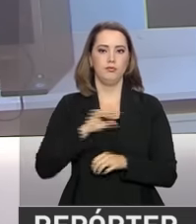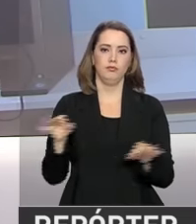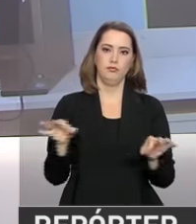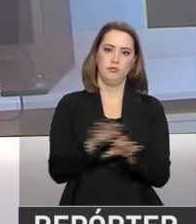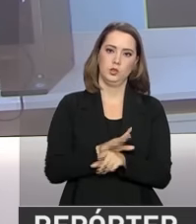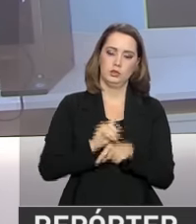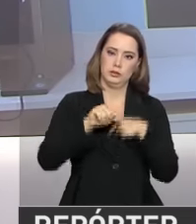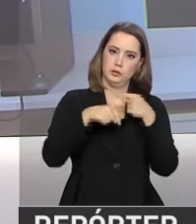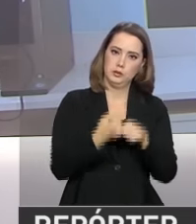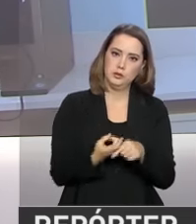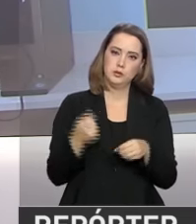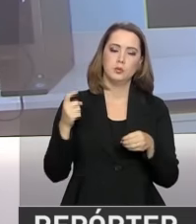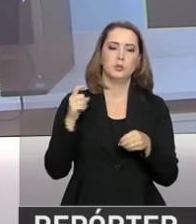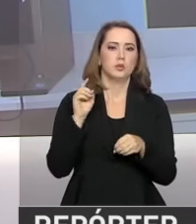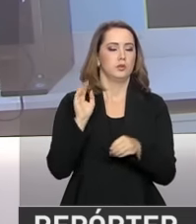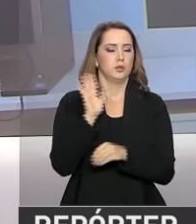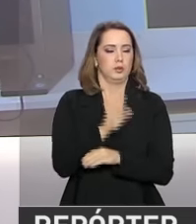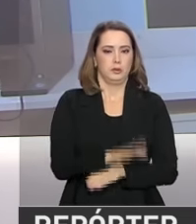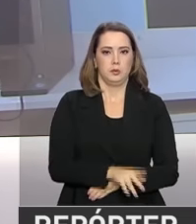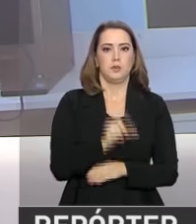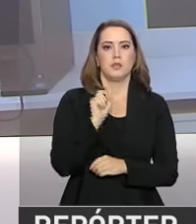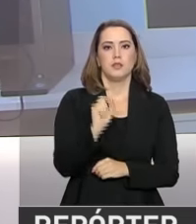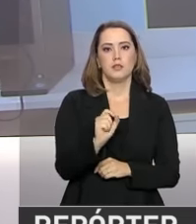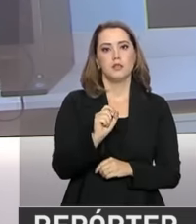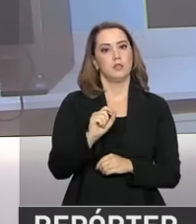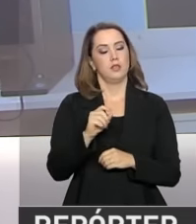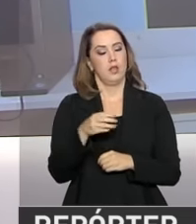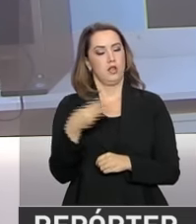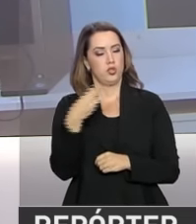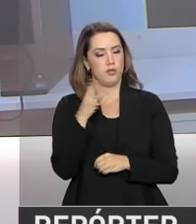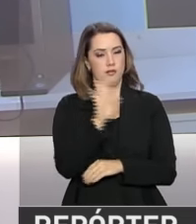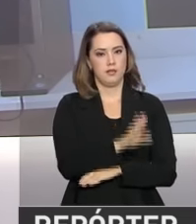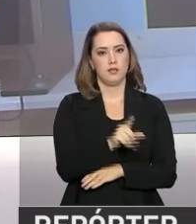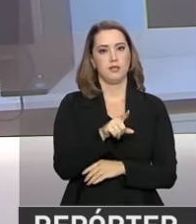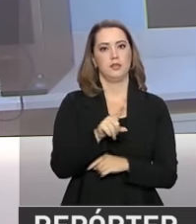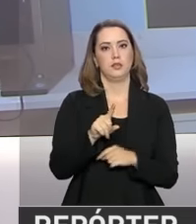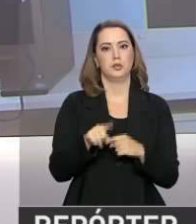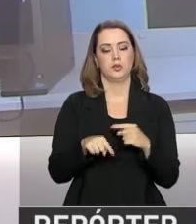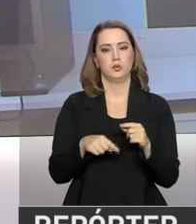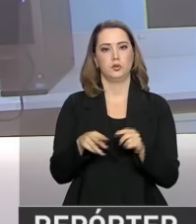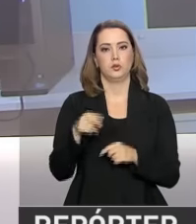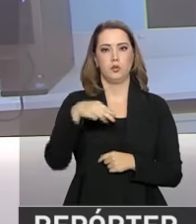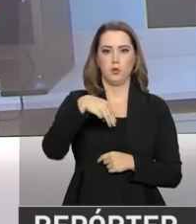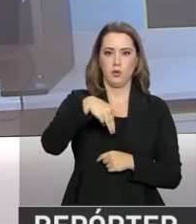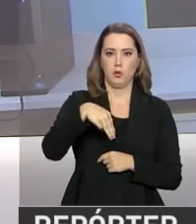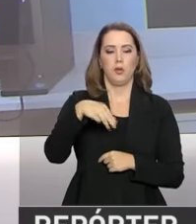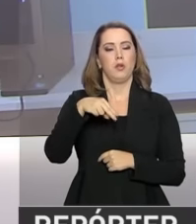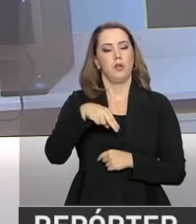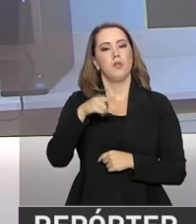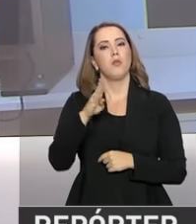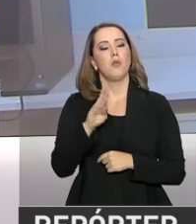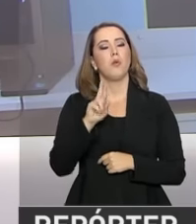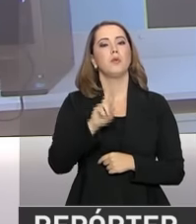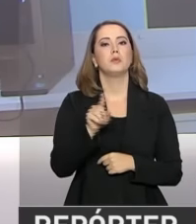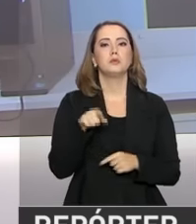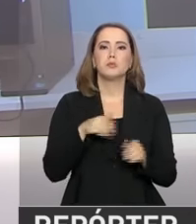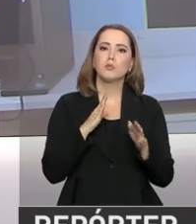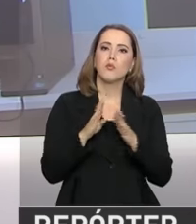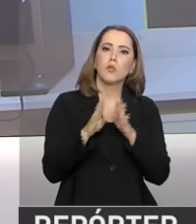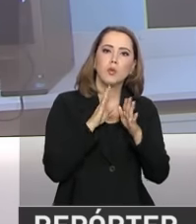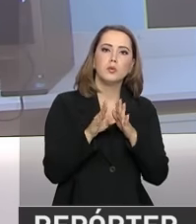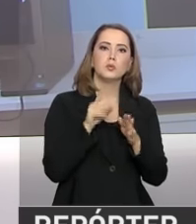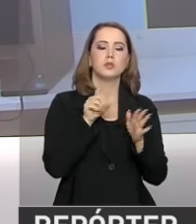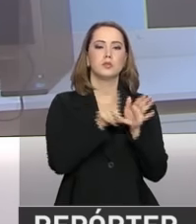aqui voltamos a qualquer momento com outras informações ou às 3 da tarde na próxima edição do repórter NBR acompanhe também as